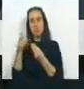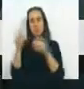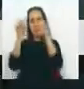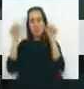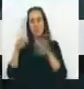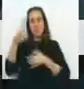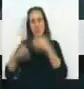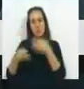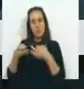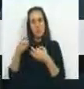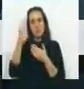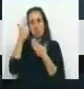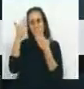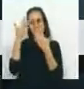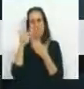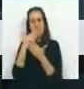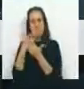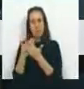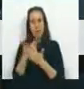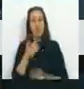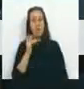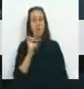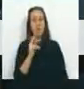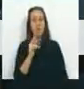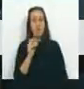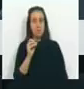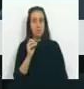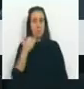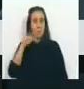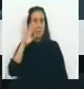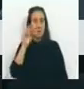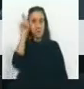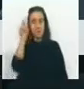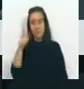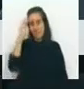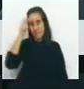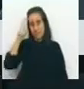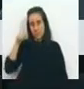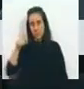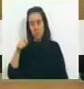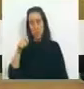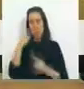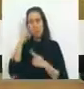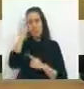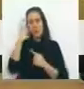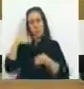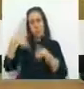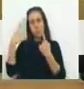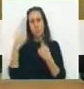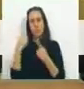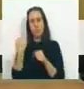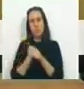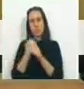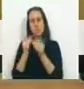de justiça. Foi 30 anos ou mais magistrada do Ministério Público, com funções de relevo e com um